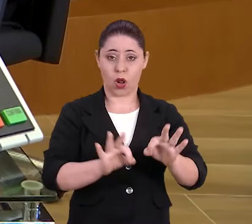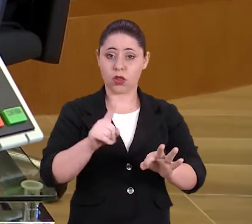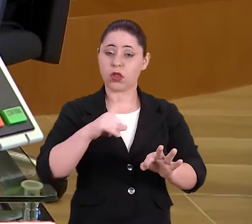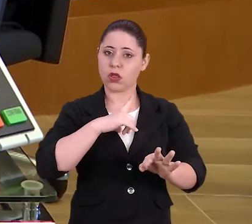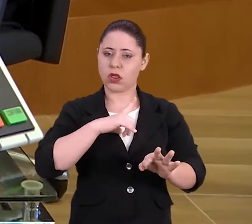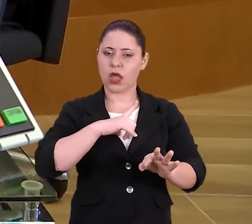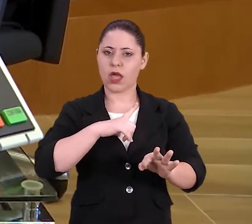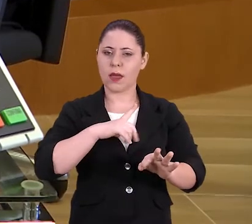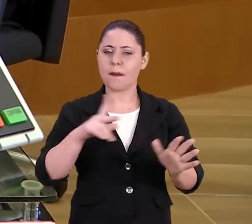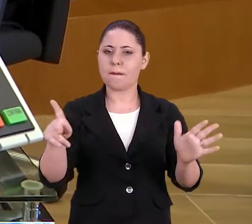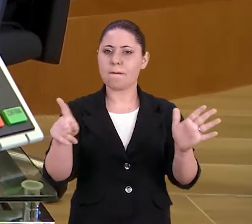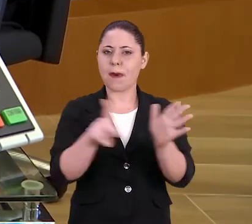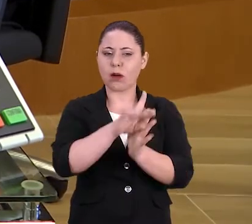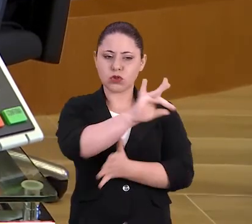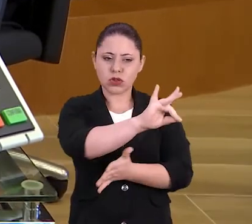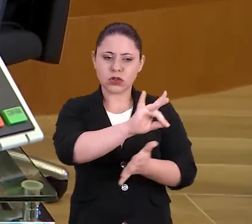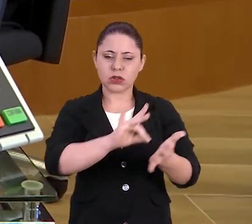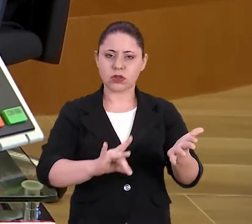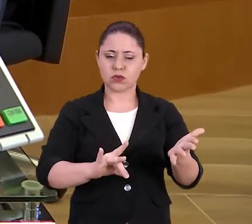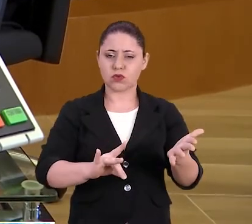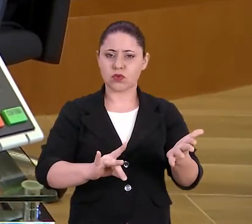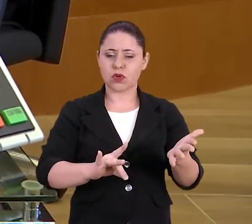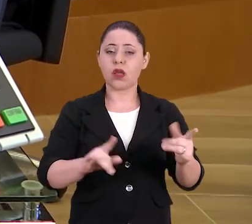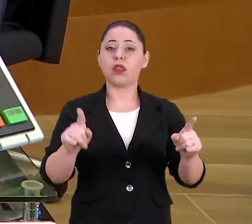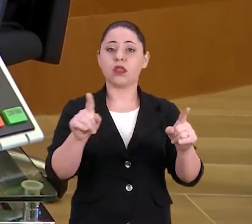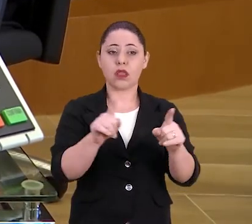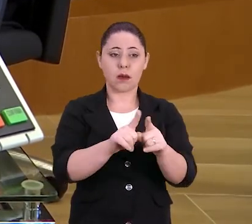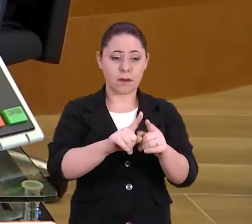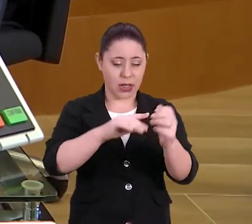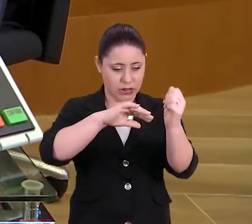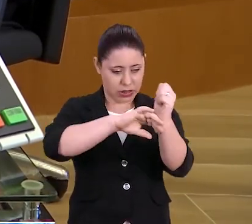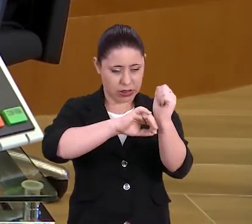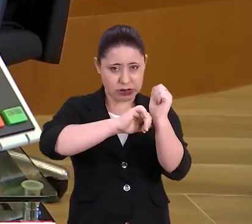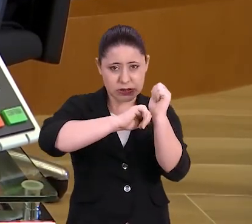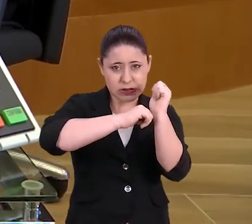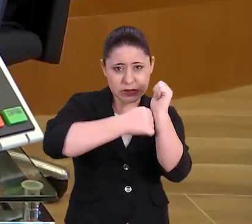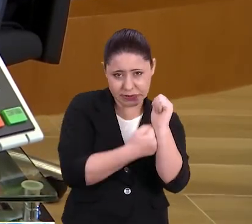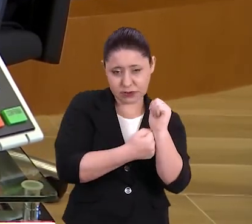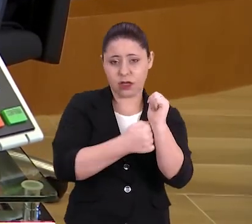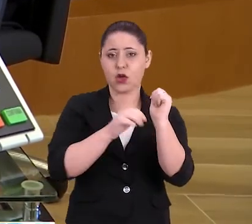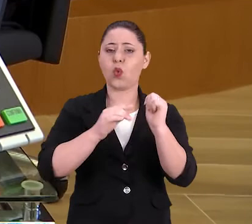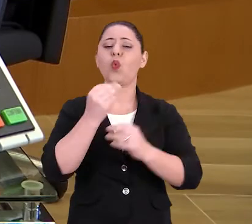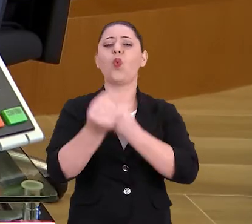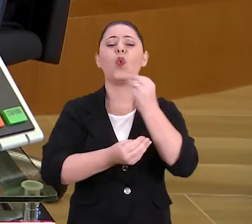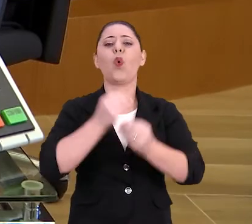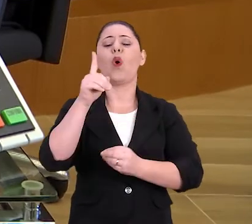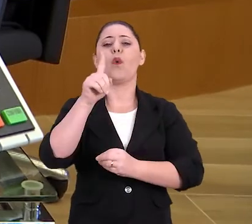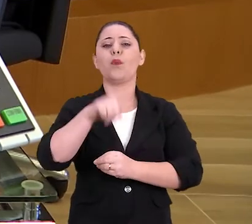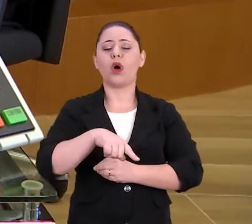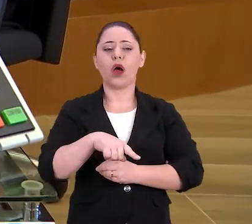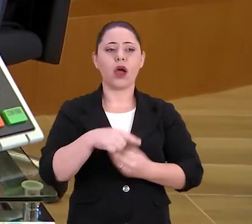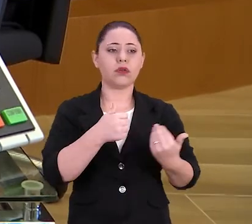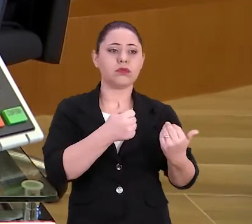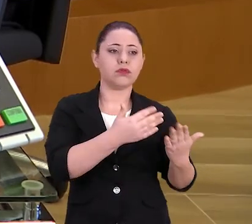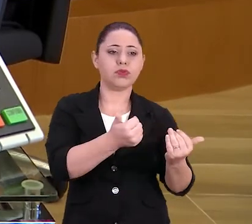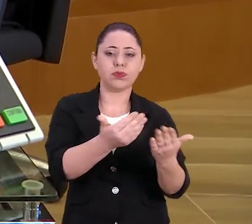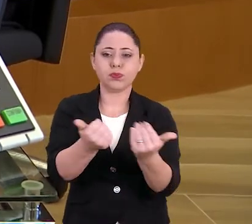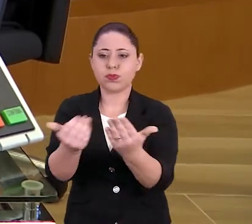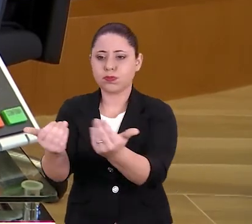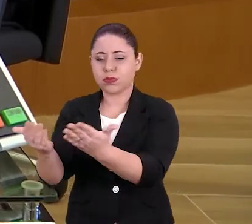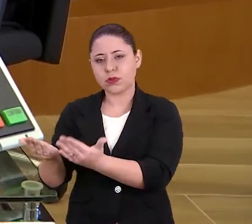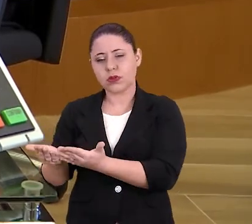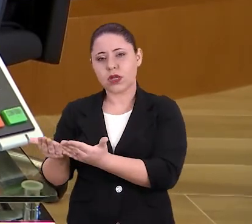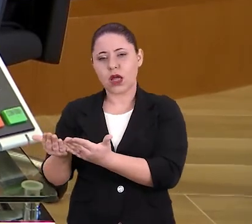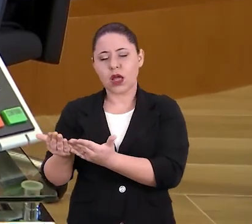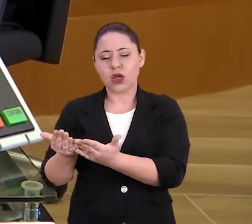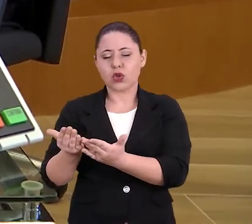uma cerimônia pública de assinatura digital e a lacração de todos os sistemas, não é verdade? Como que funciona essa distribuição